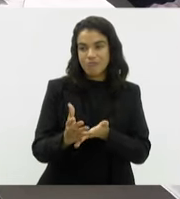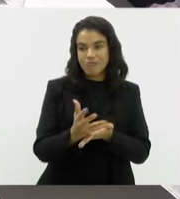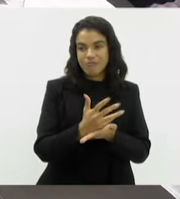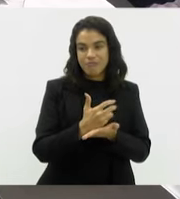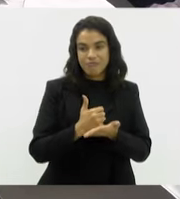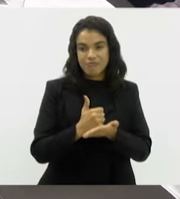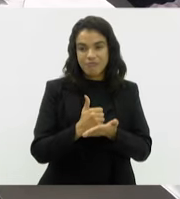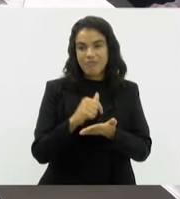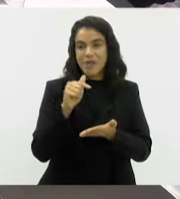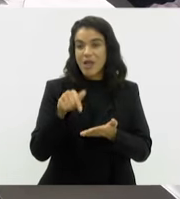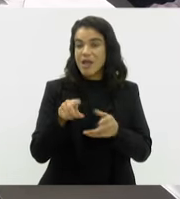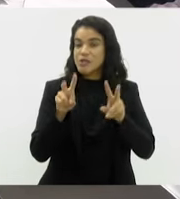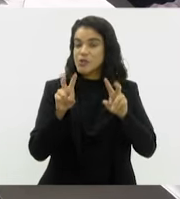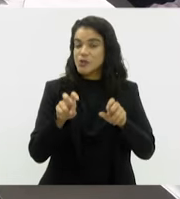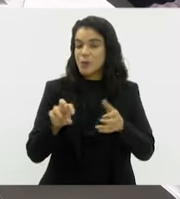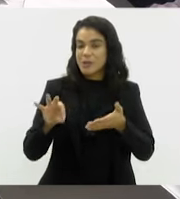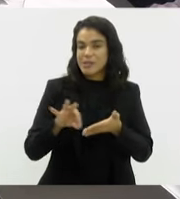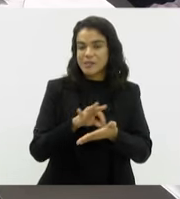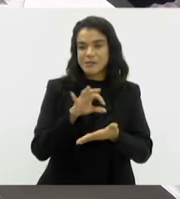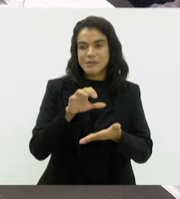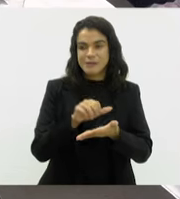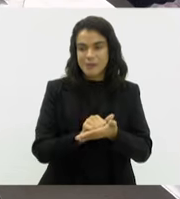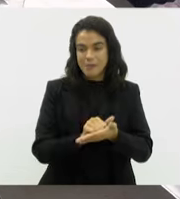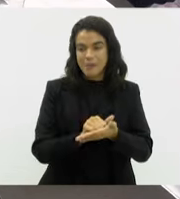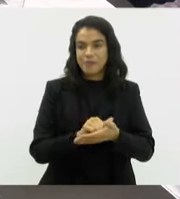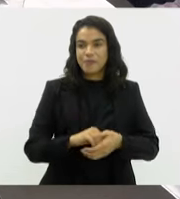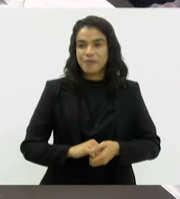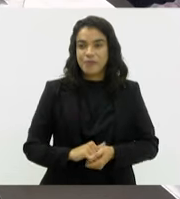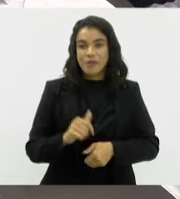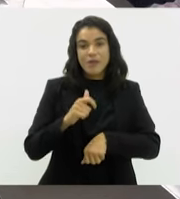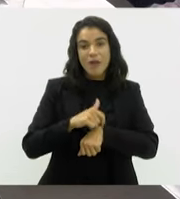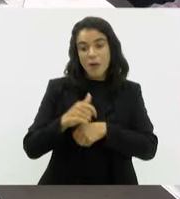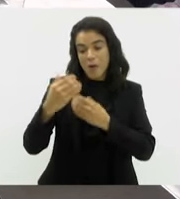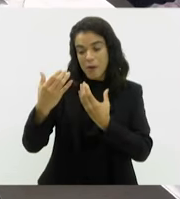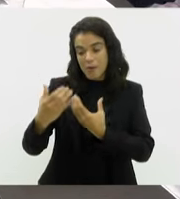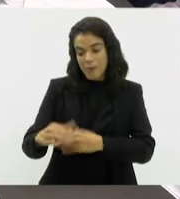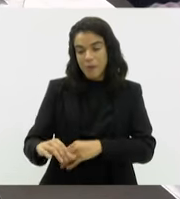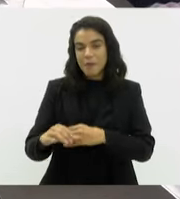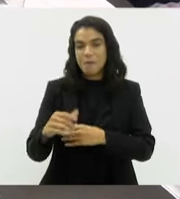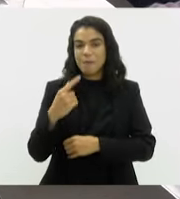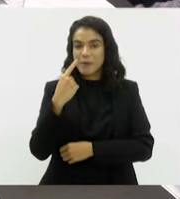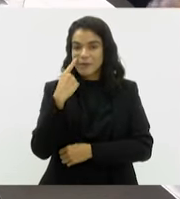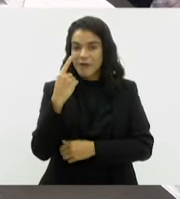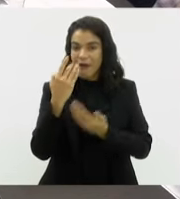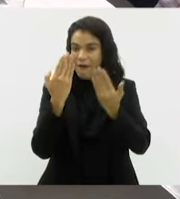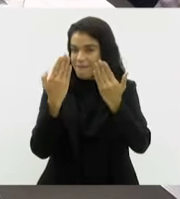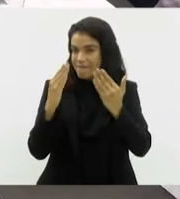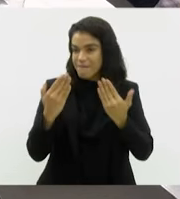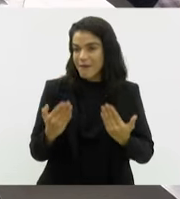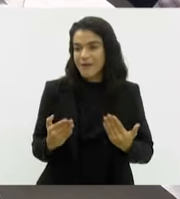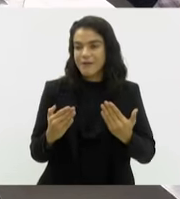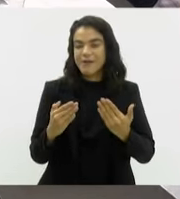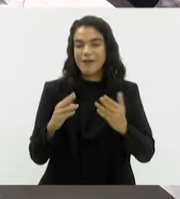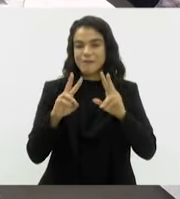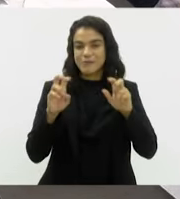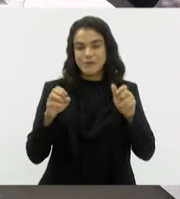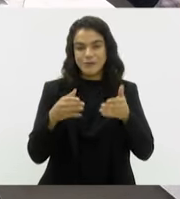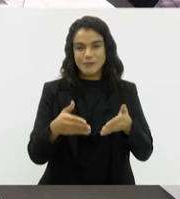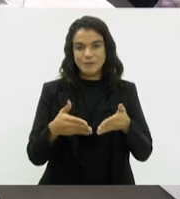isenção de taxa de inscrição. Enfim, na hora que for fazer o concurso, já tem que mensurar a hipótese dessas